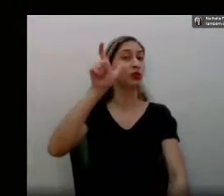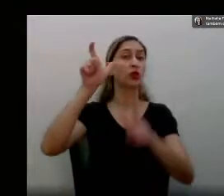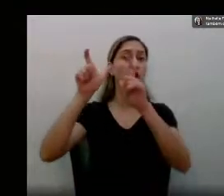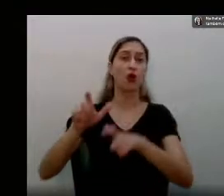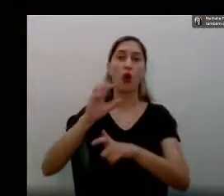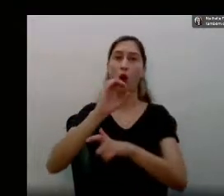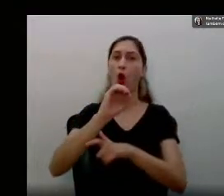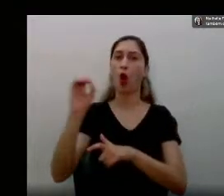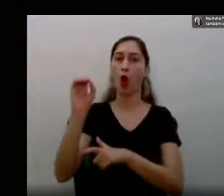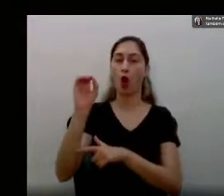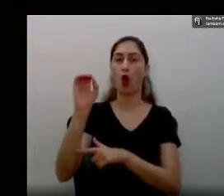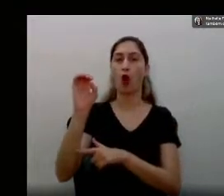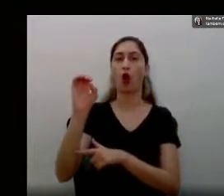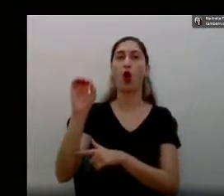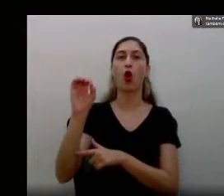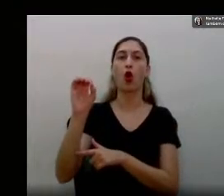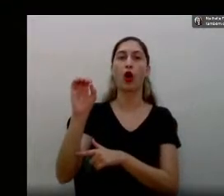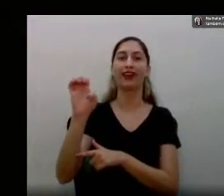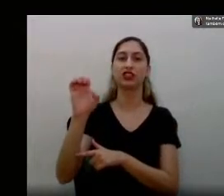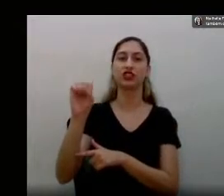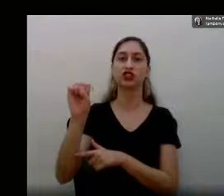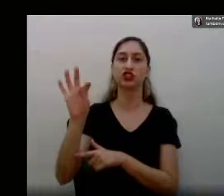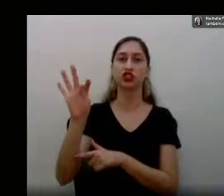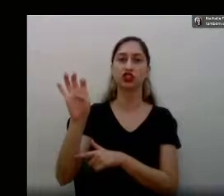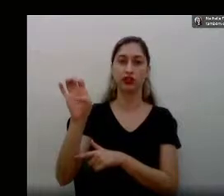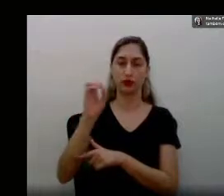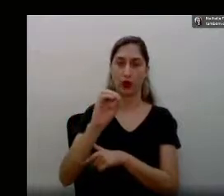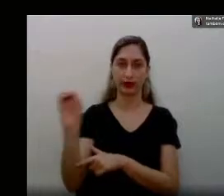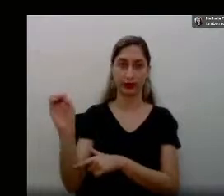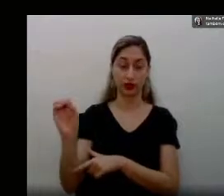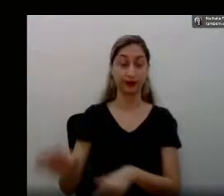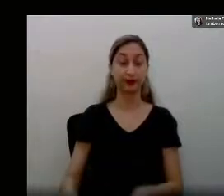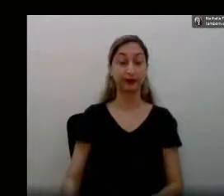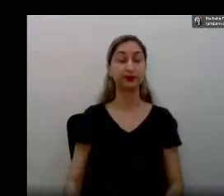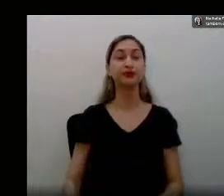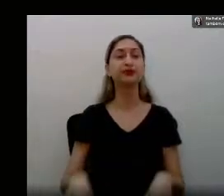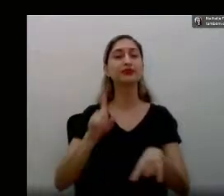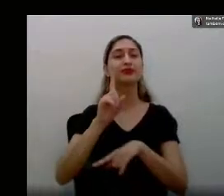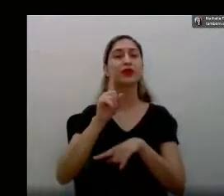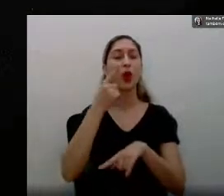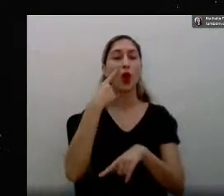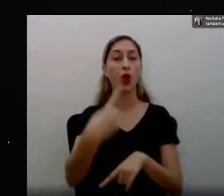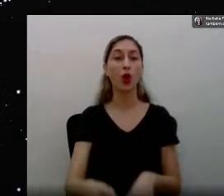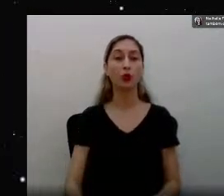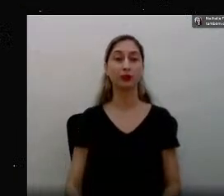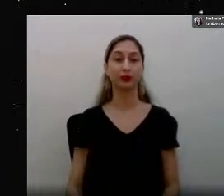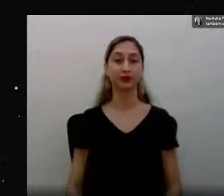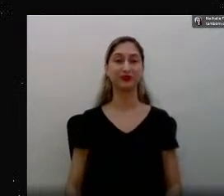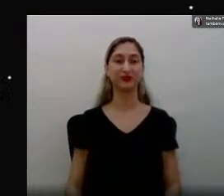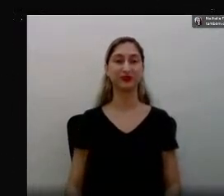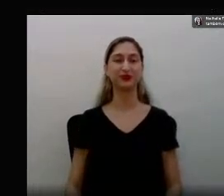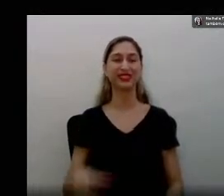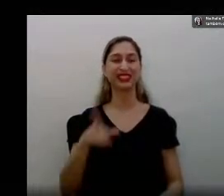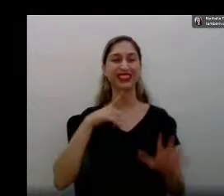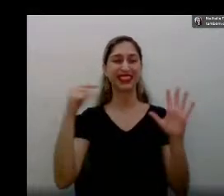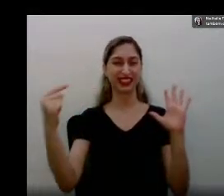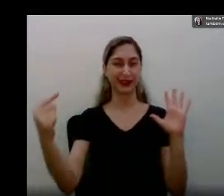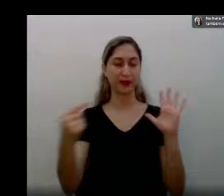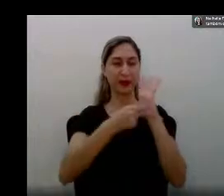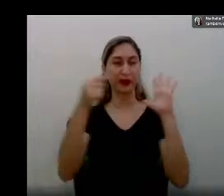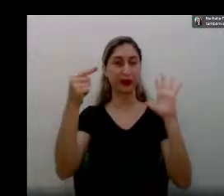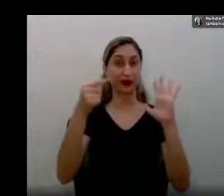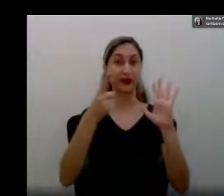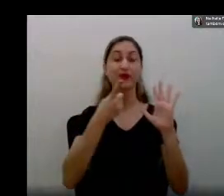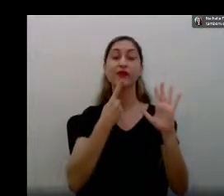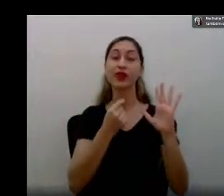gente olha lá para o alto do céu olha a gente tem um vai ter um um pontinho bem vermelho né que dá para gente bem reparar o olho no que é